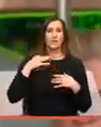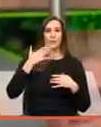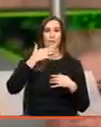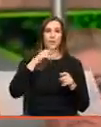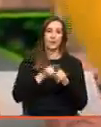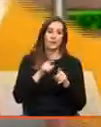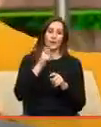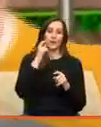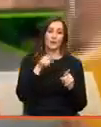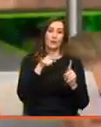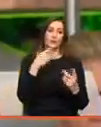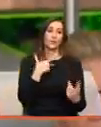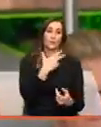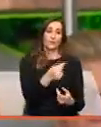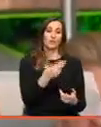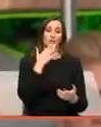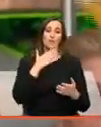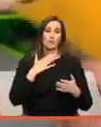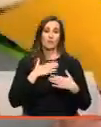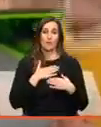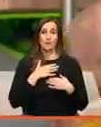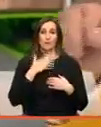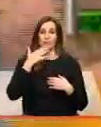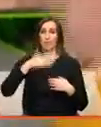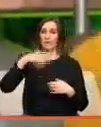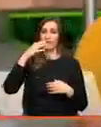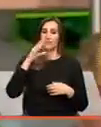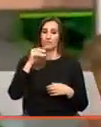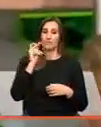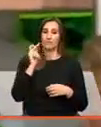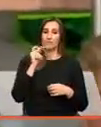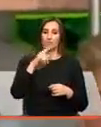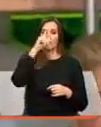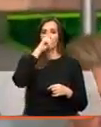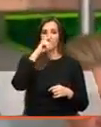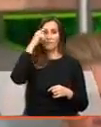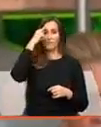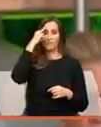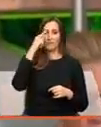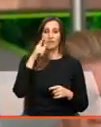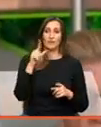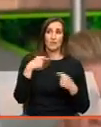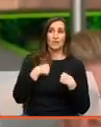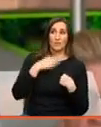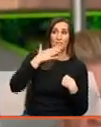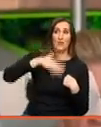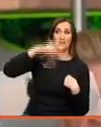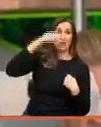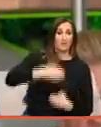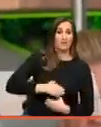com quem risco contínuo já em 2010 anos e tu dizes assim eu tenho memória de elefante também venci